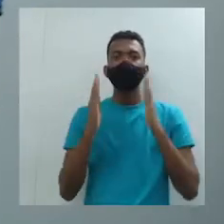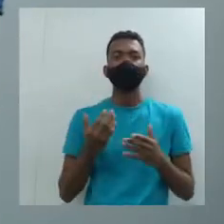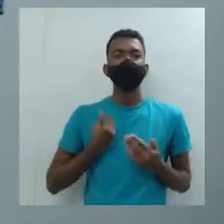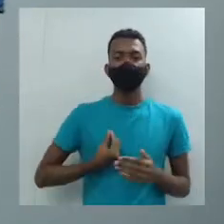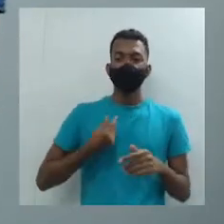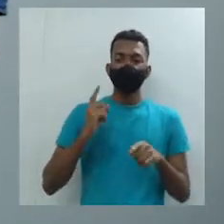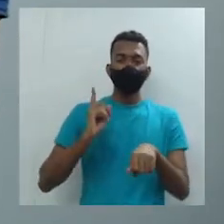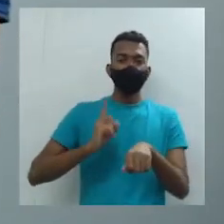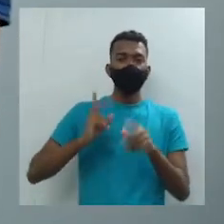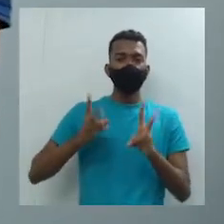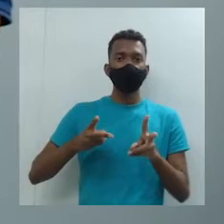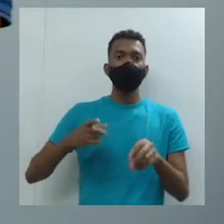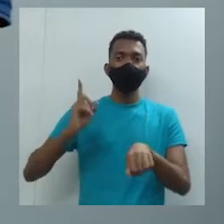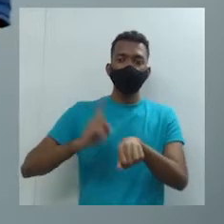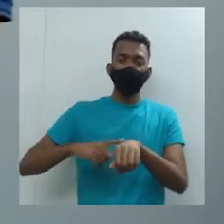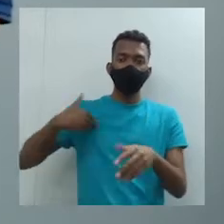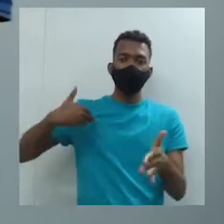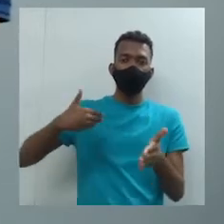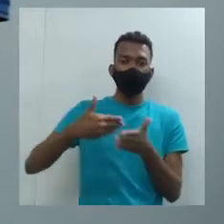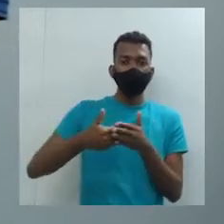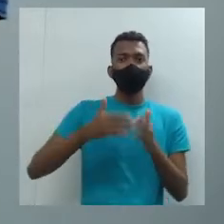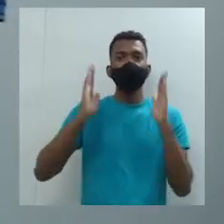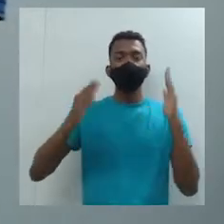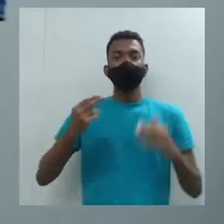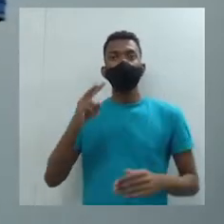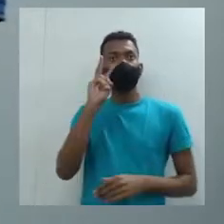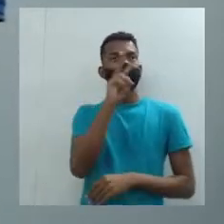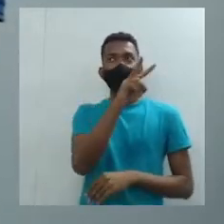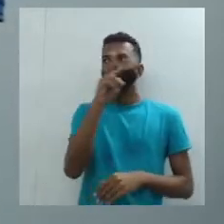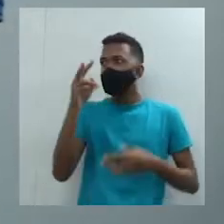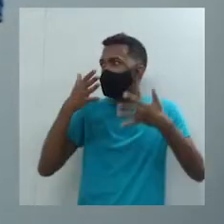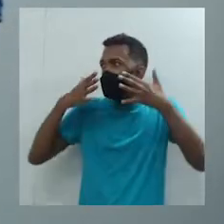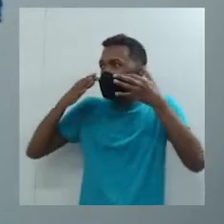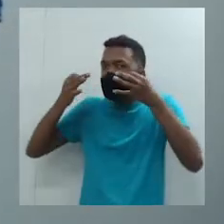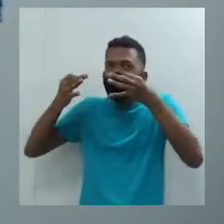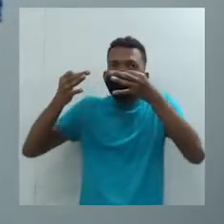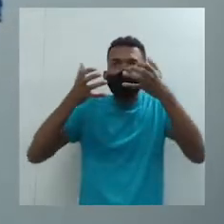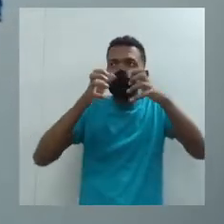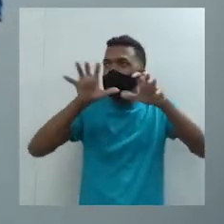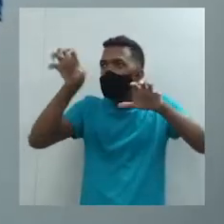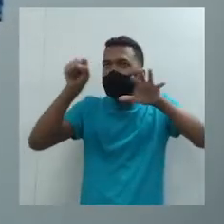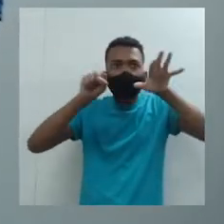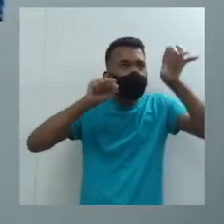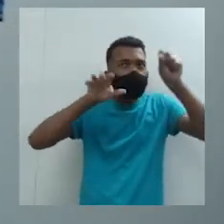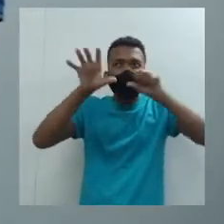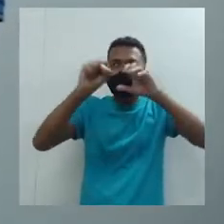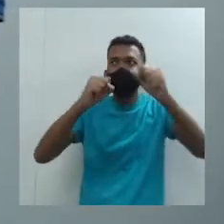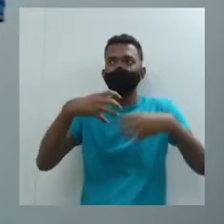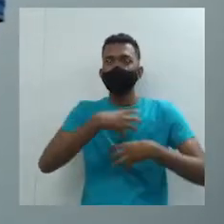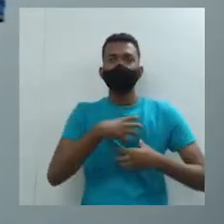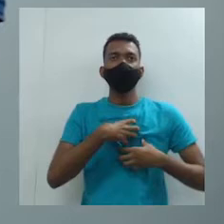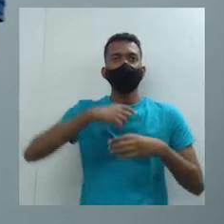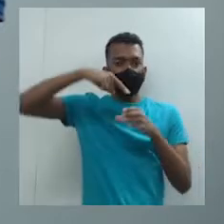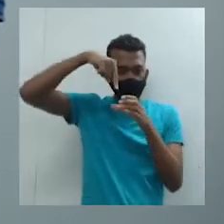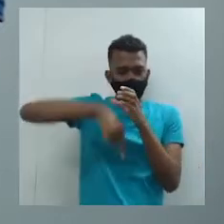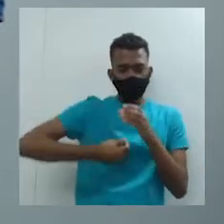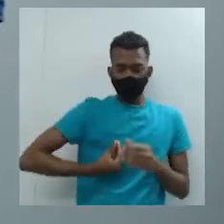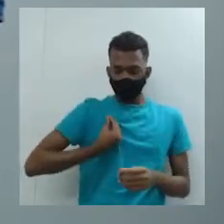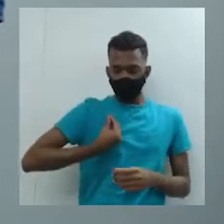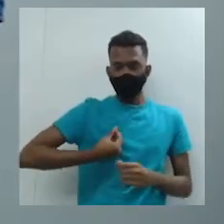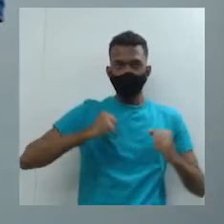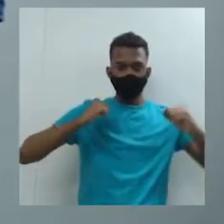tempo olhando a vida com bastante atenção, né? Querendo captar o sentido profundo da vida